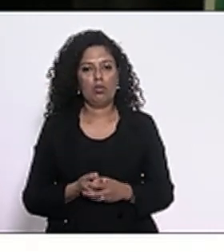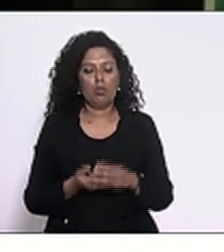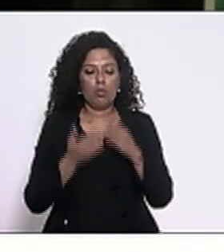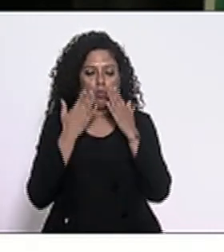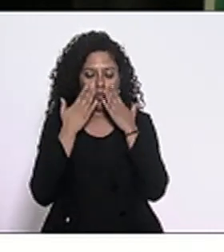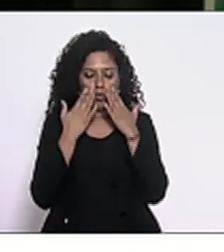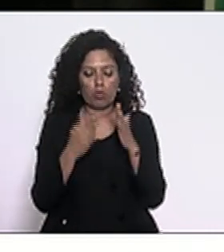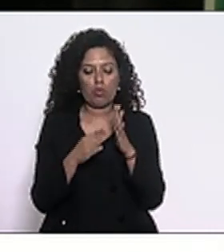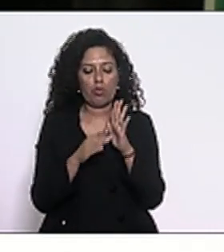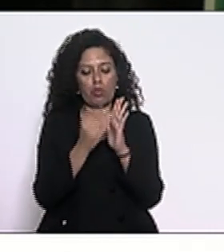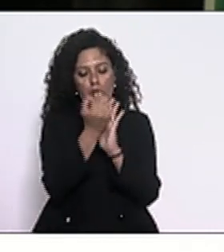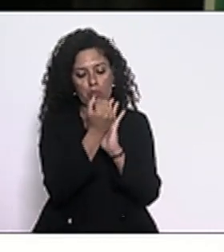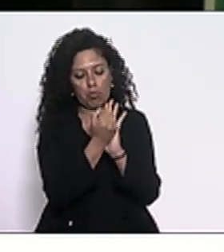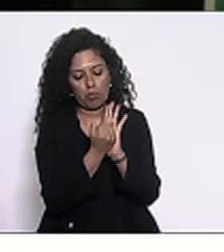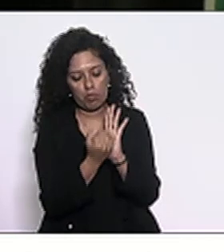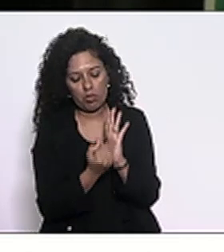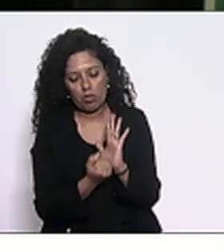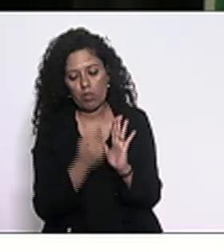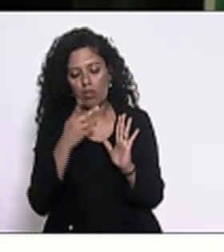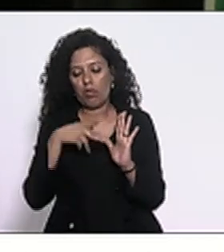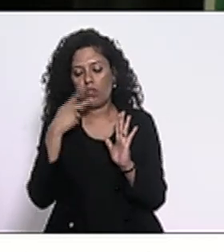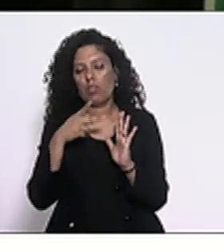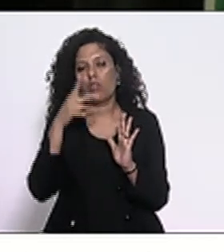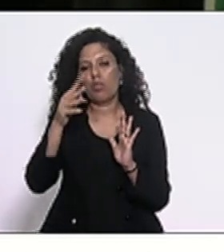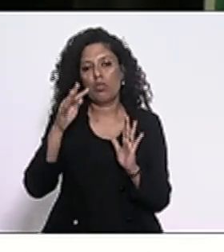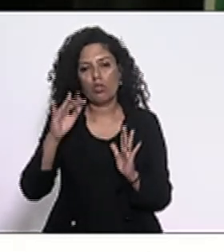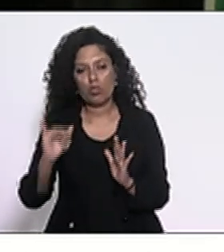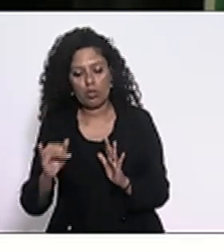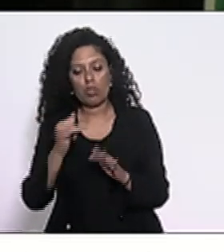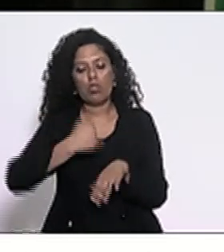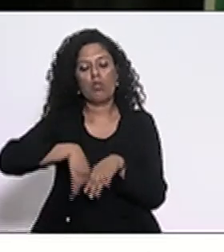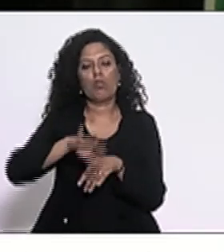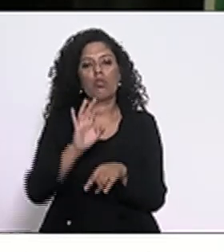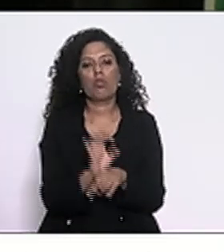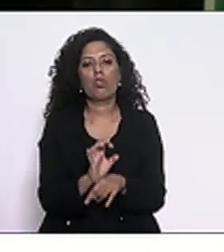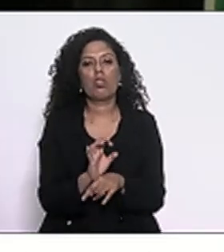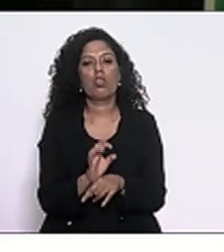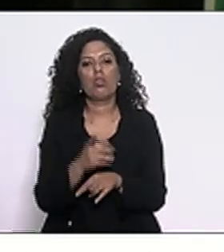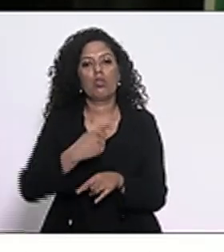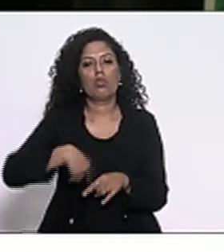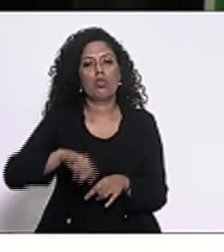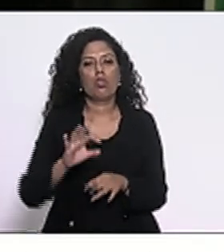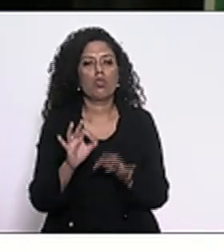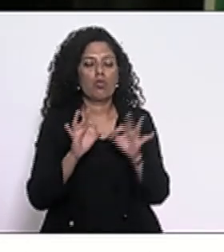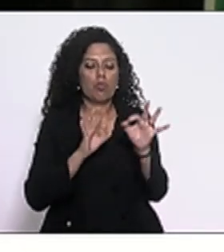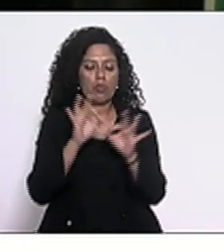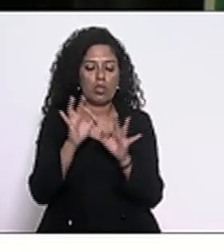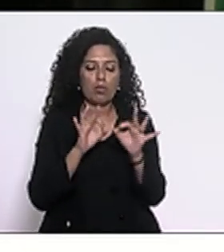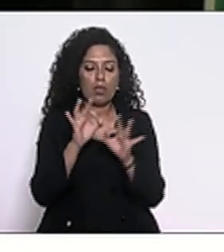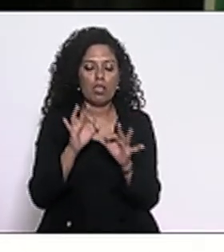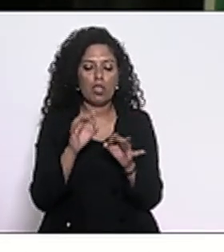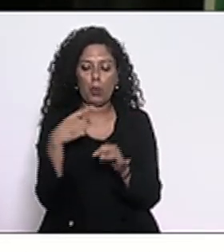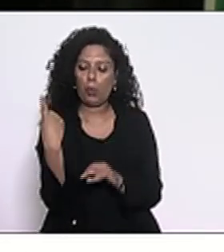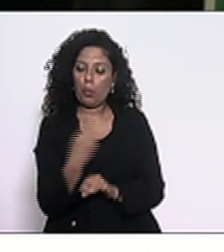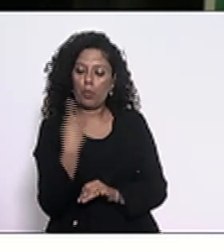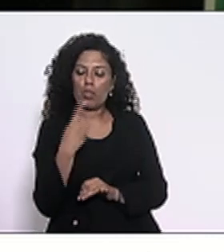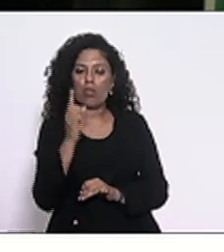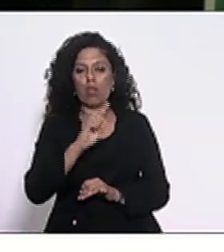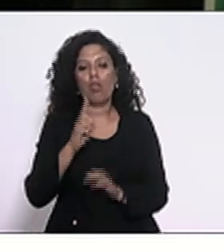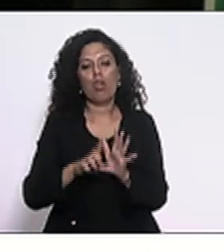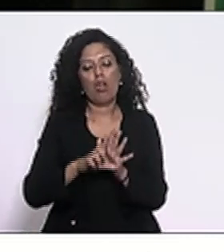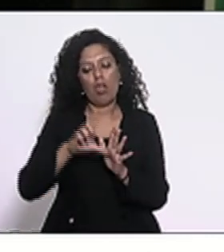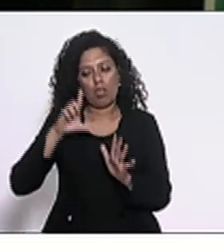fixando as diretrizes da política de tecnologia da informação no Estado. Isso não vai ser protocolado sem antes conversarmos com os